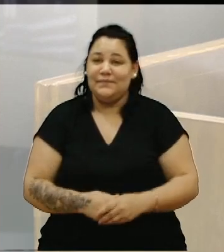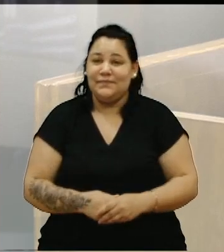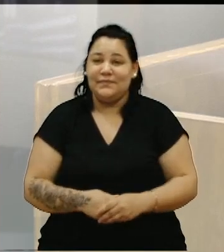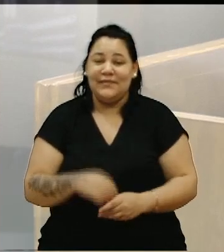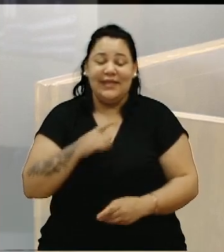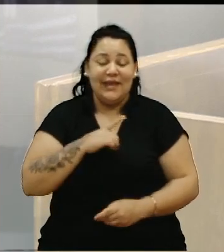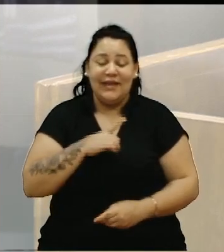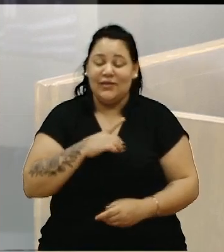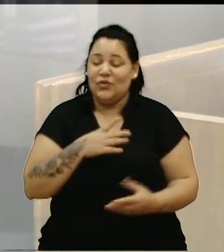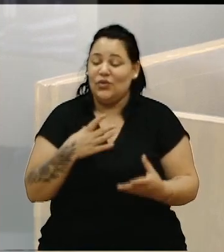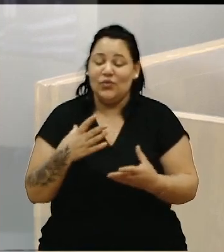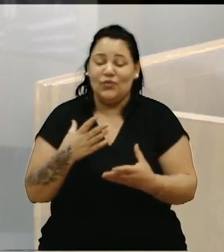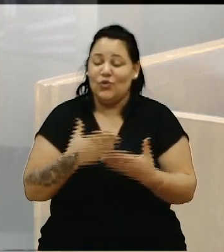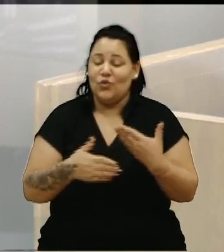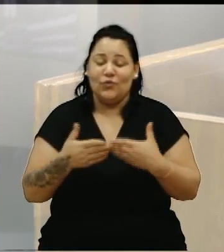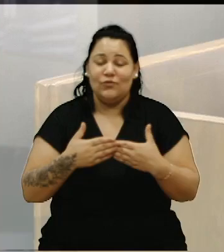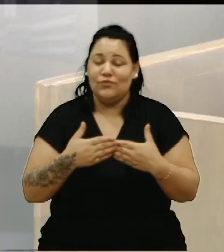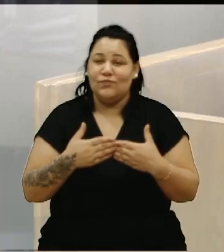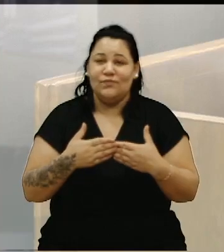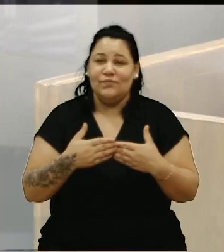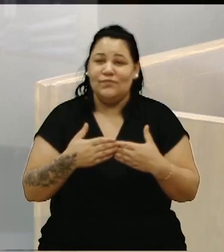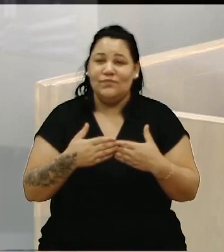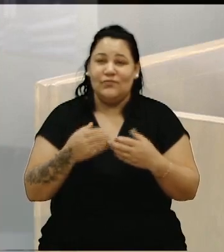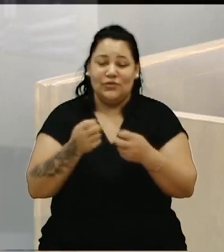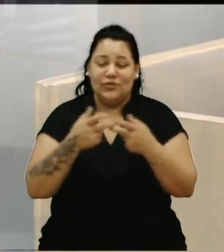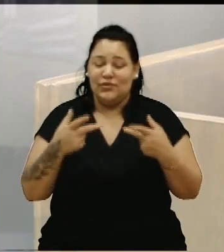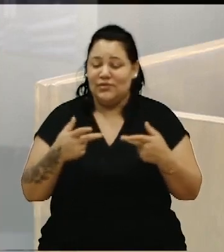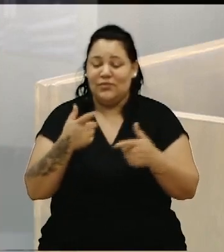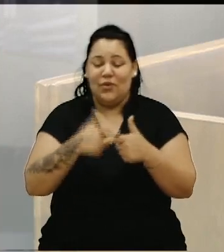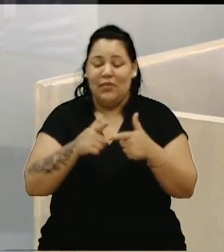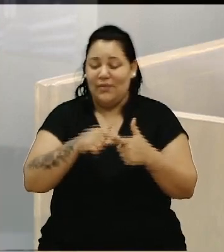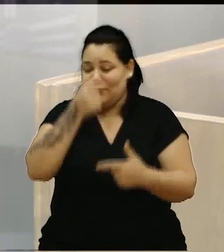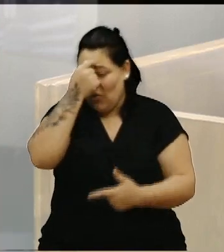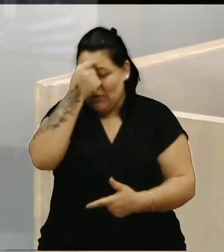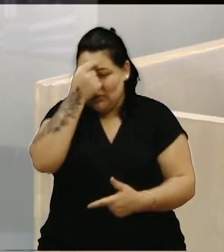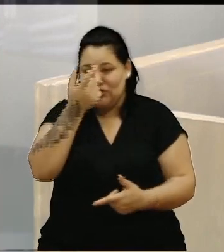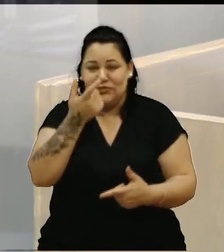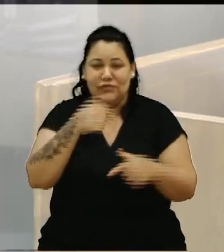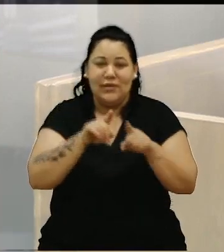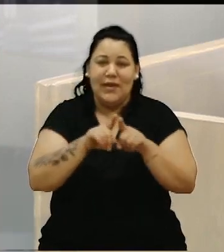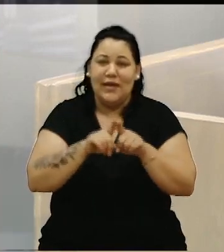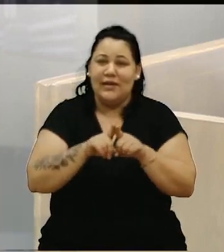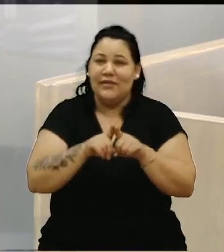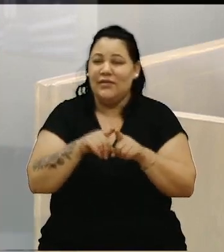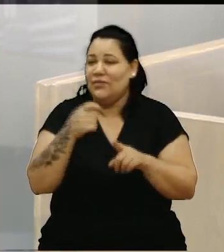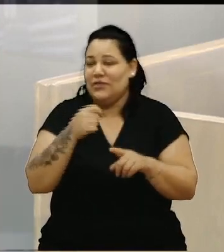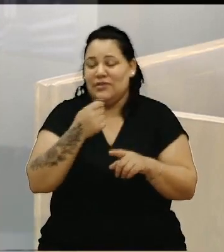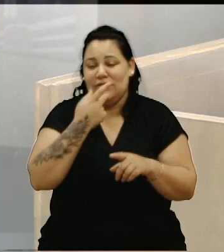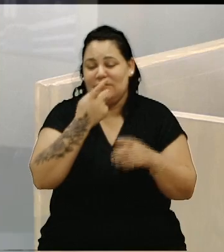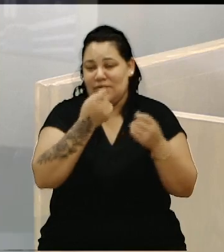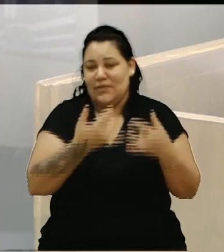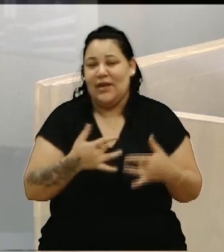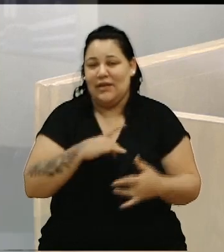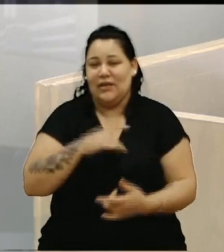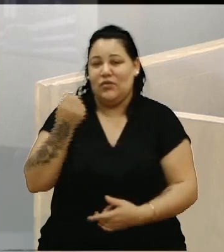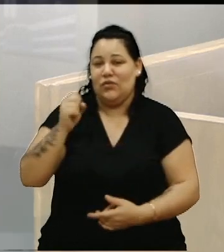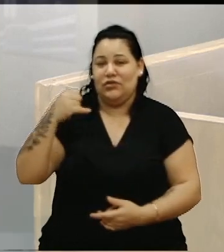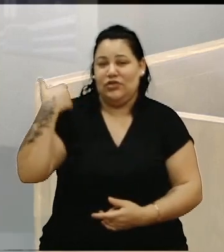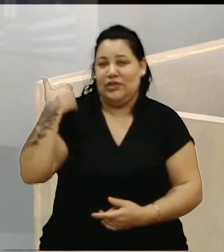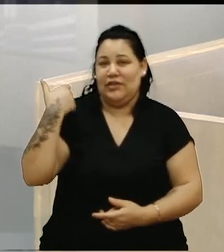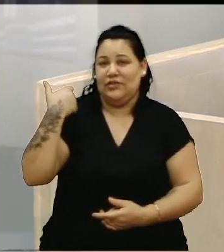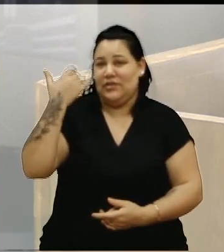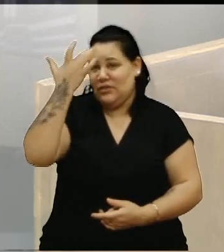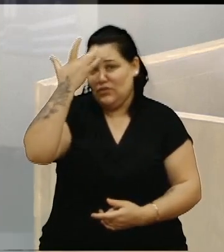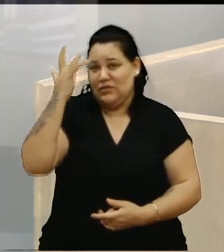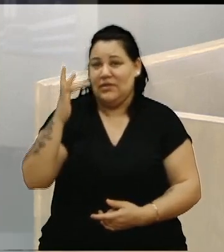Existe todo um quadro de consequências cognitivo, que a gente não precisa nem falar, que ele tem 8 anos, eles não sabem dizer